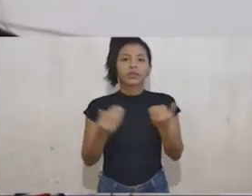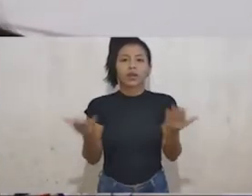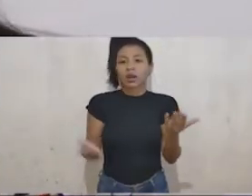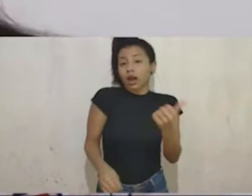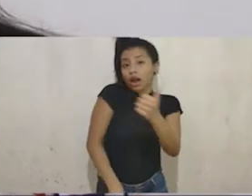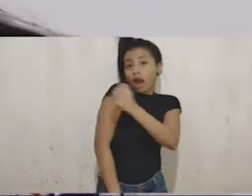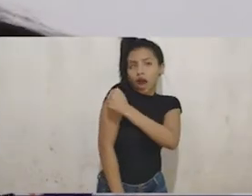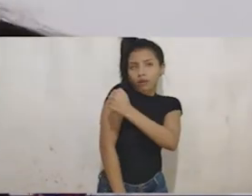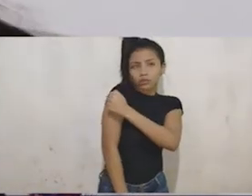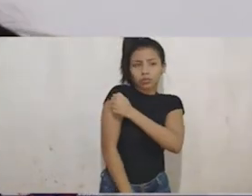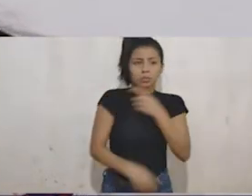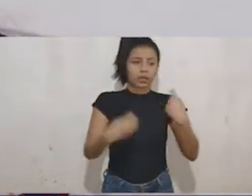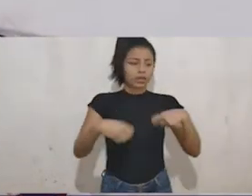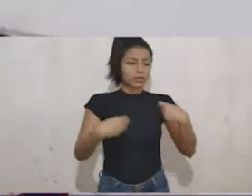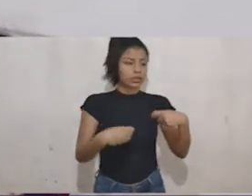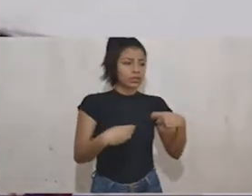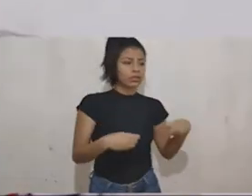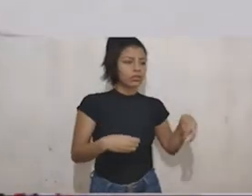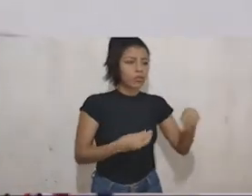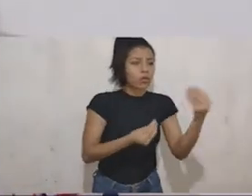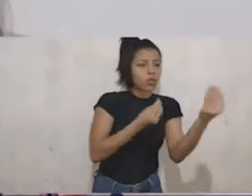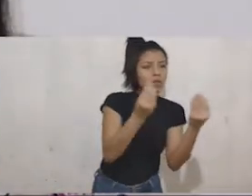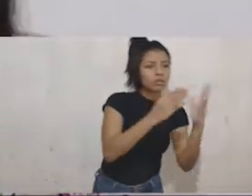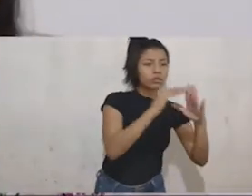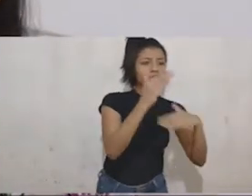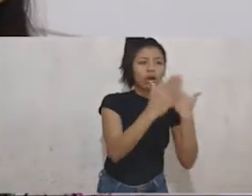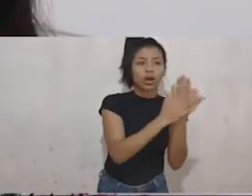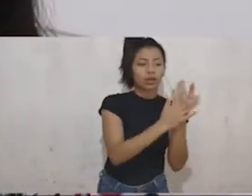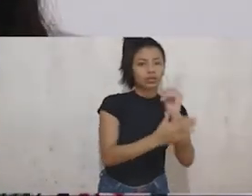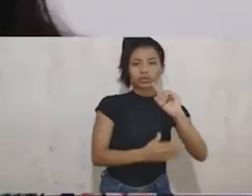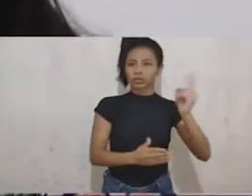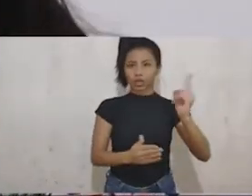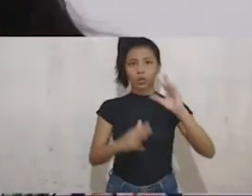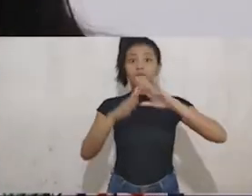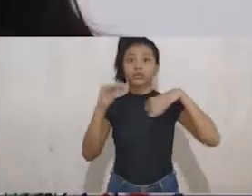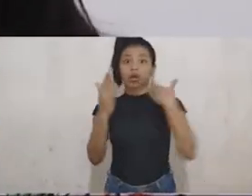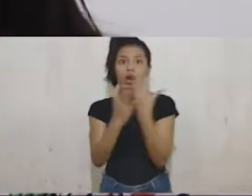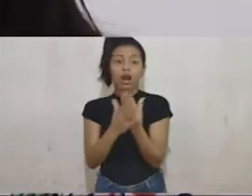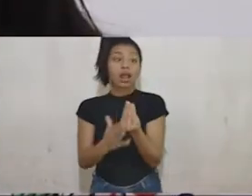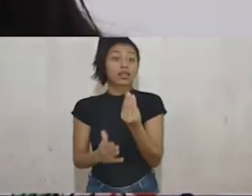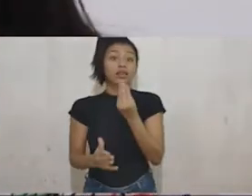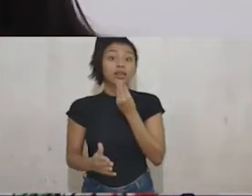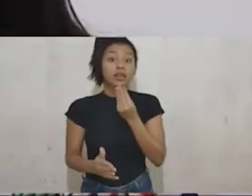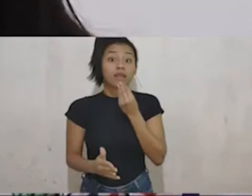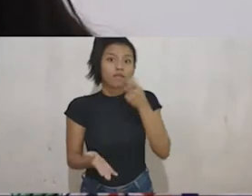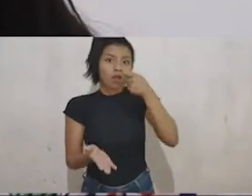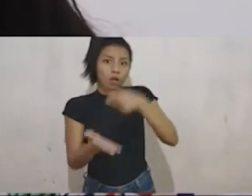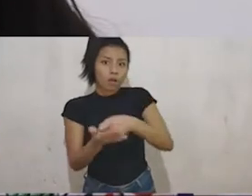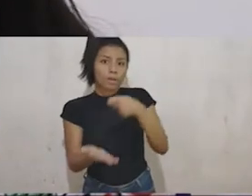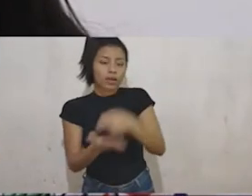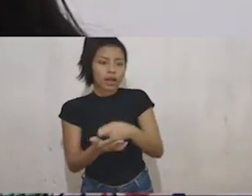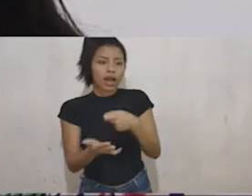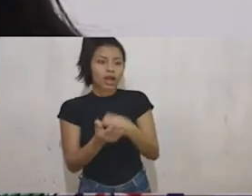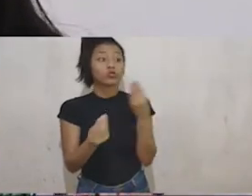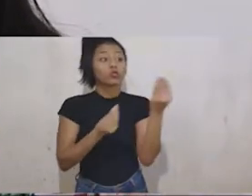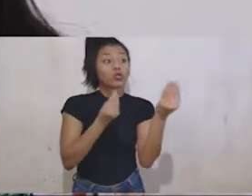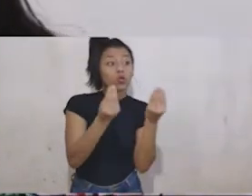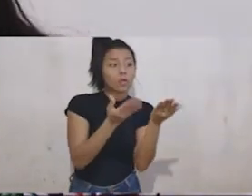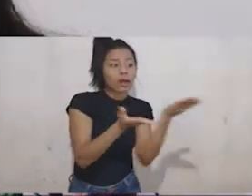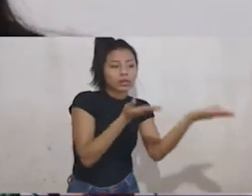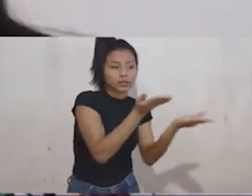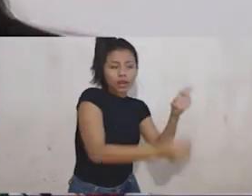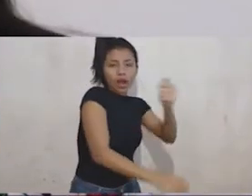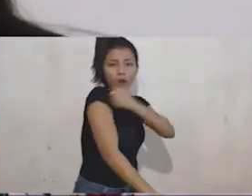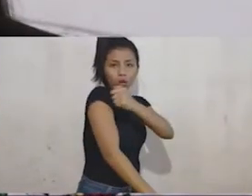é o aluno que tem que se adaptar à escola, e sim a escola se adaptar àquela deficiência do aluno. E